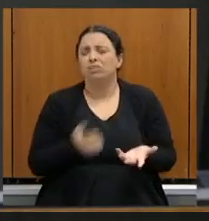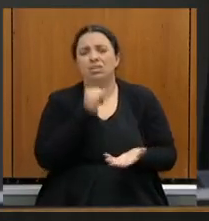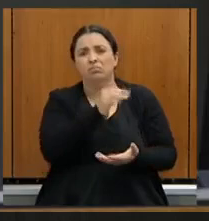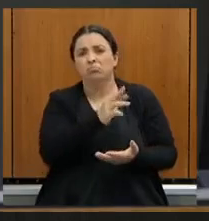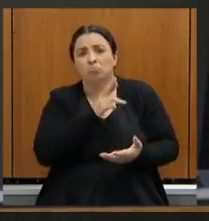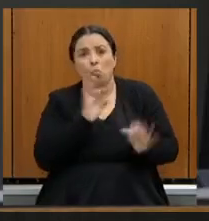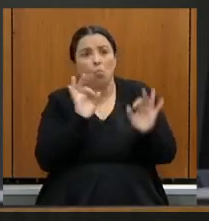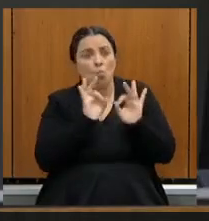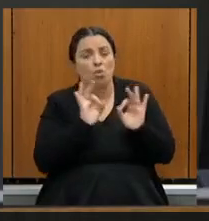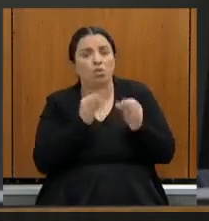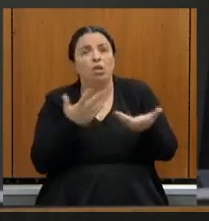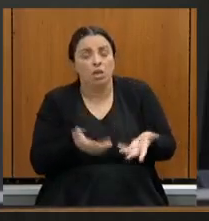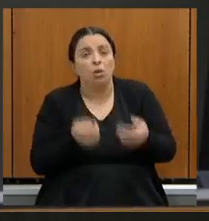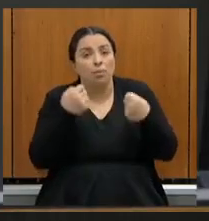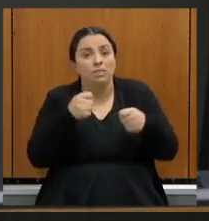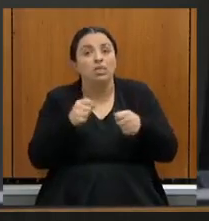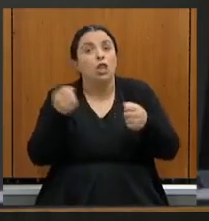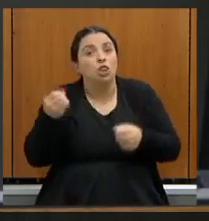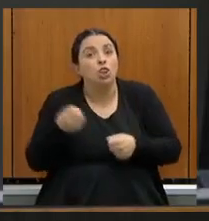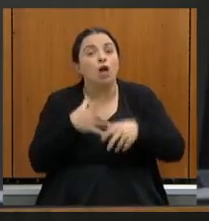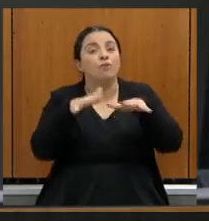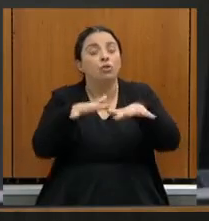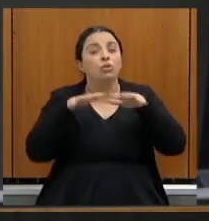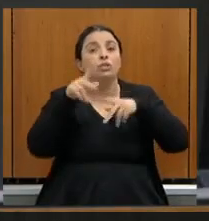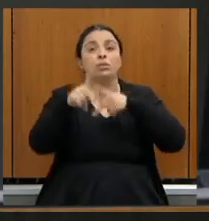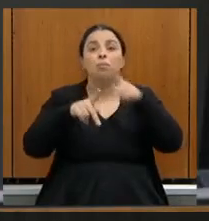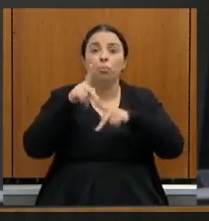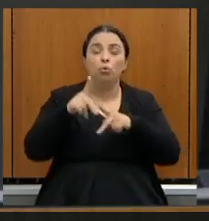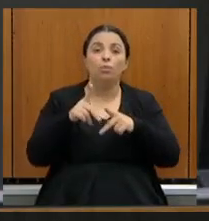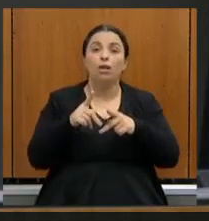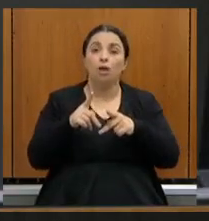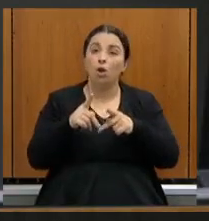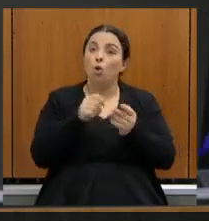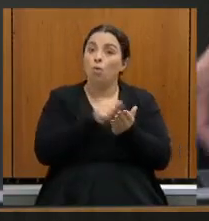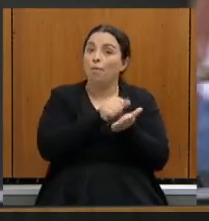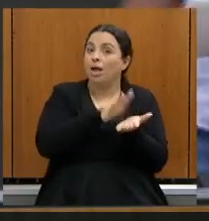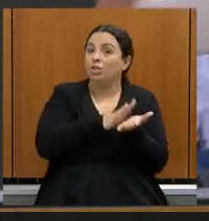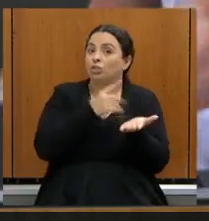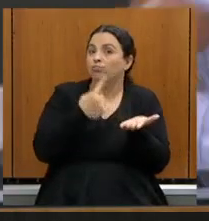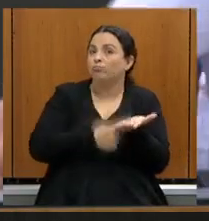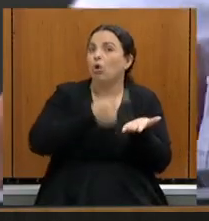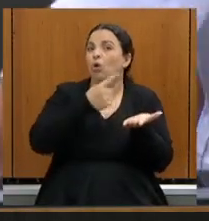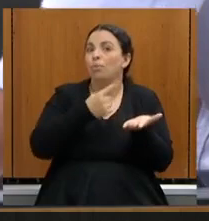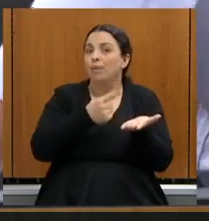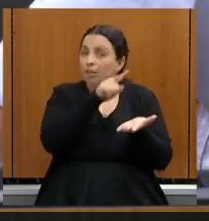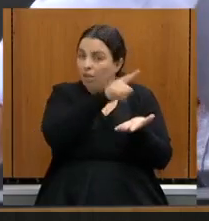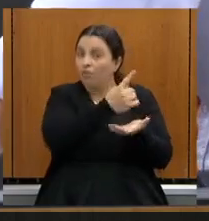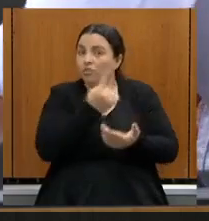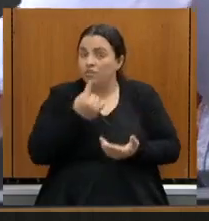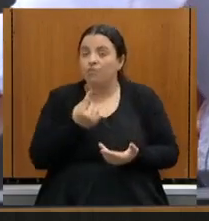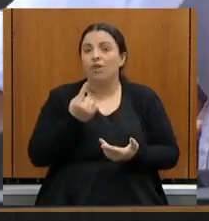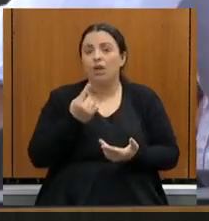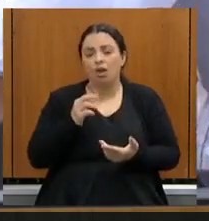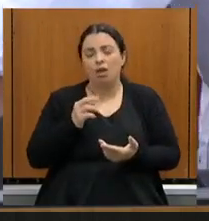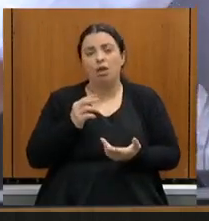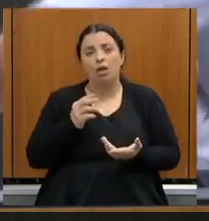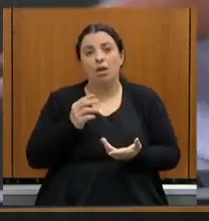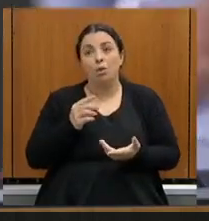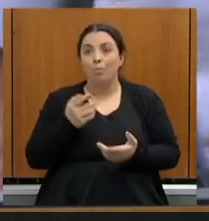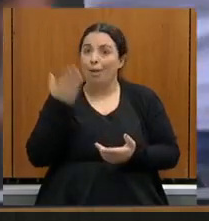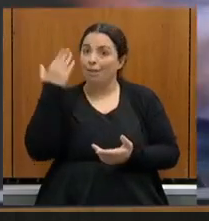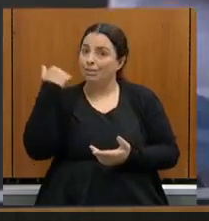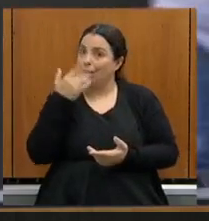nova audiência pública numa agenda combinada com a SUPRA que o venha, então, porque o representante, quem te